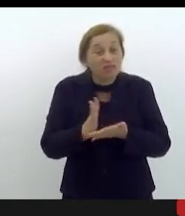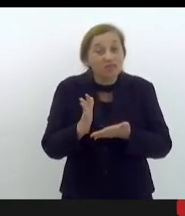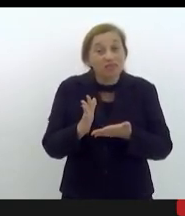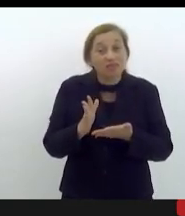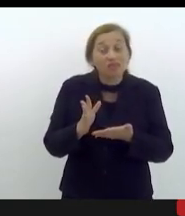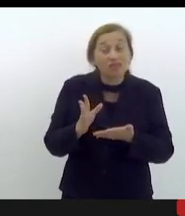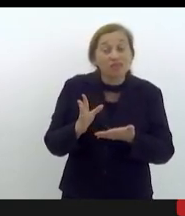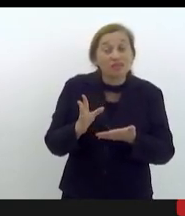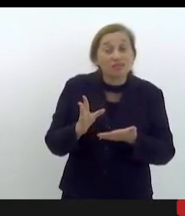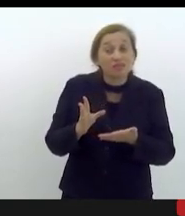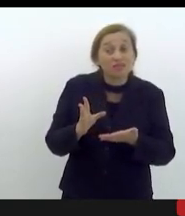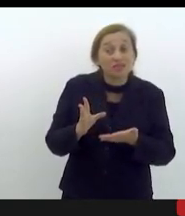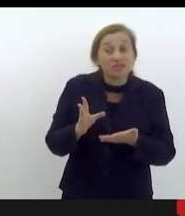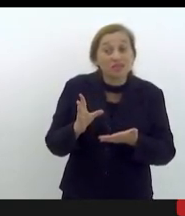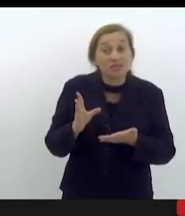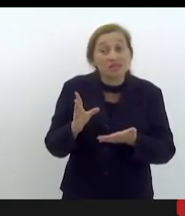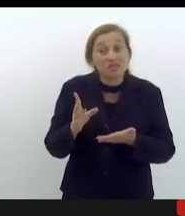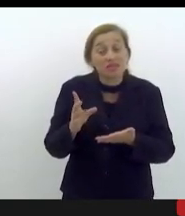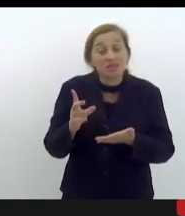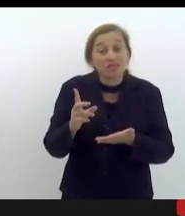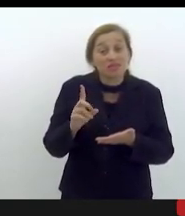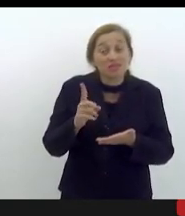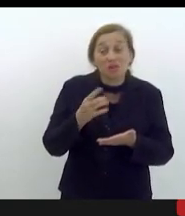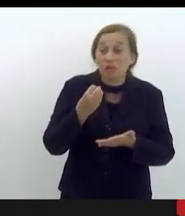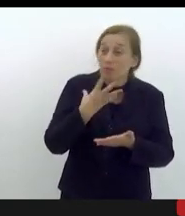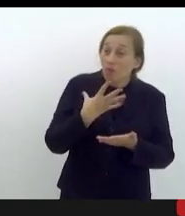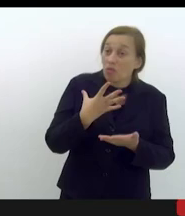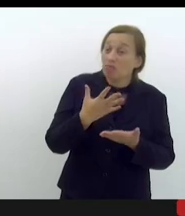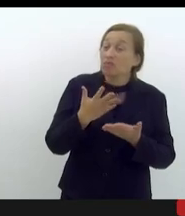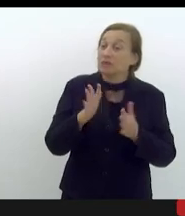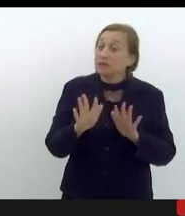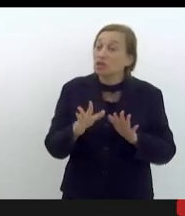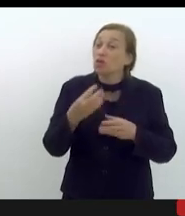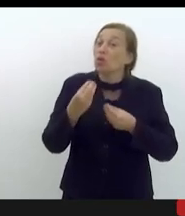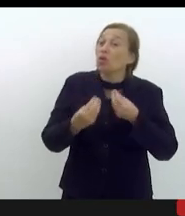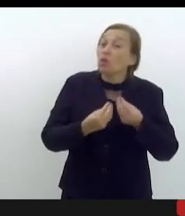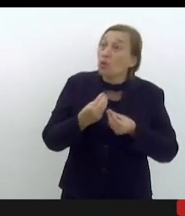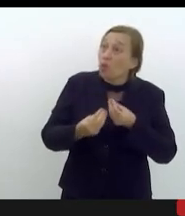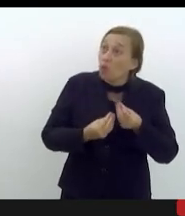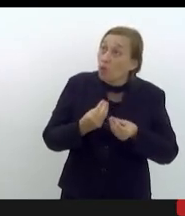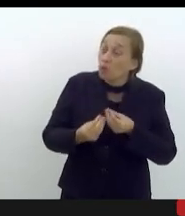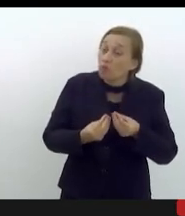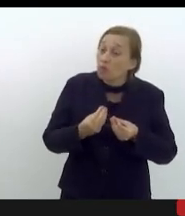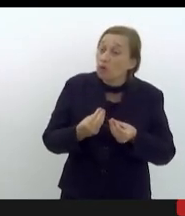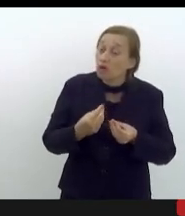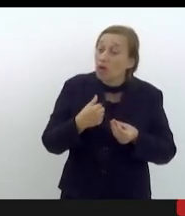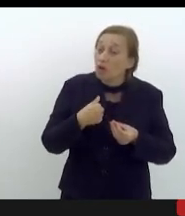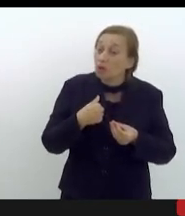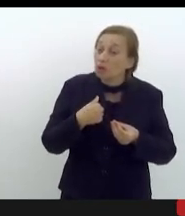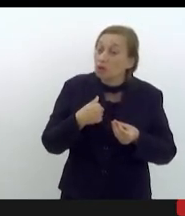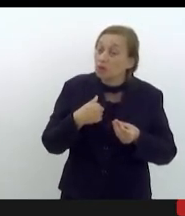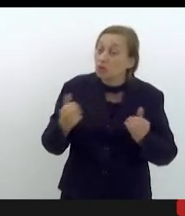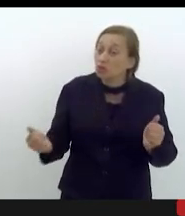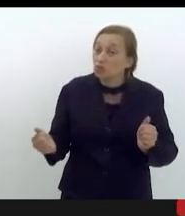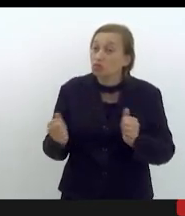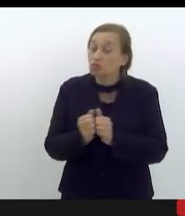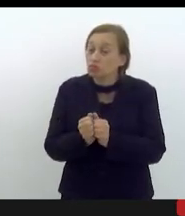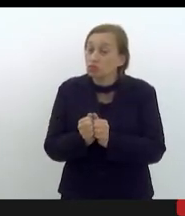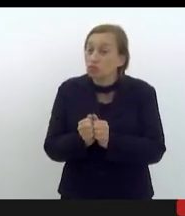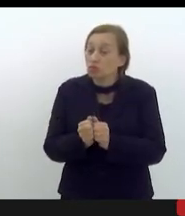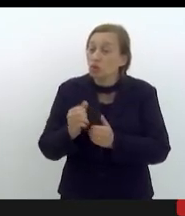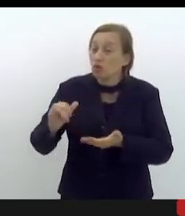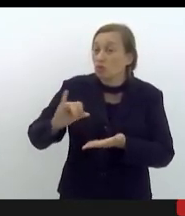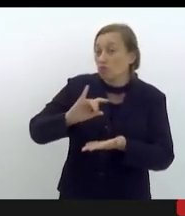banana veja bem como é que eu tô com conluio com o poder econômico se eu não tenho nenhuma Quitanda